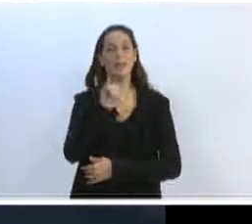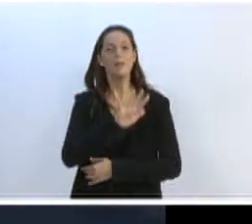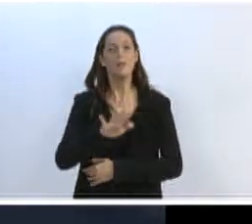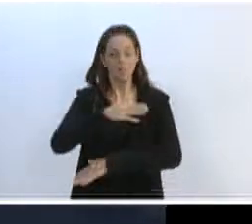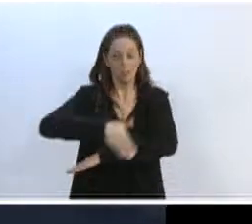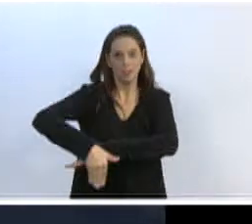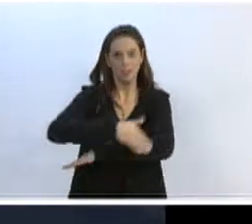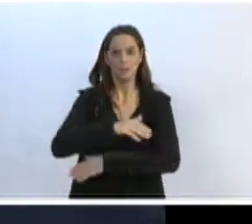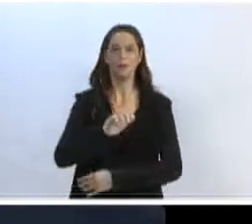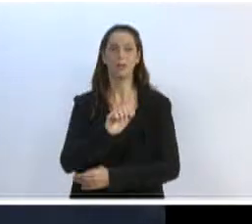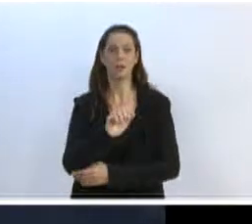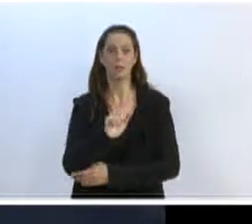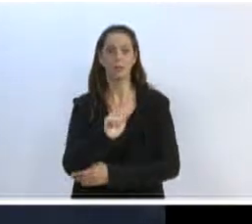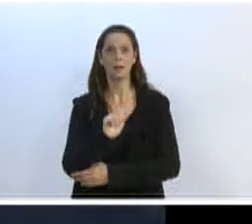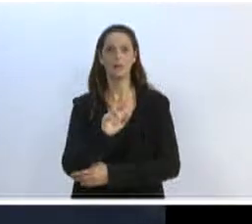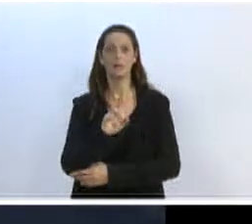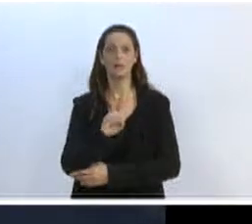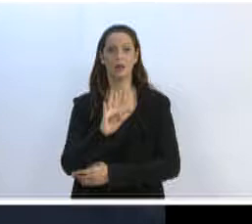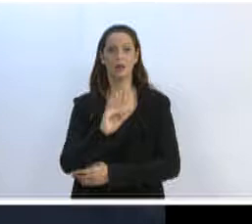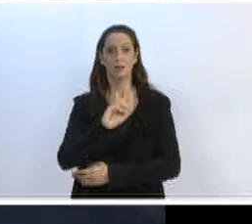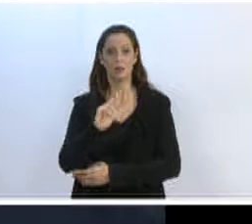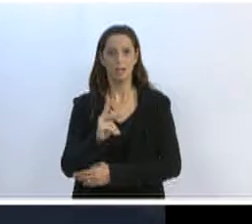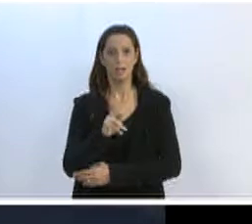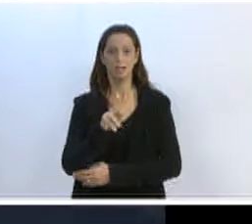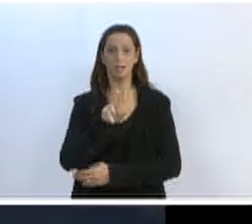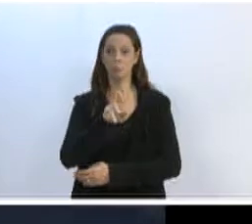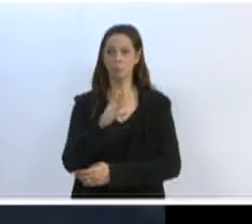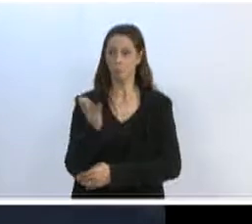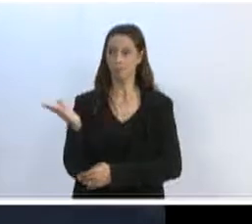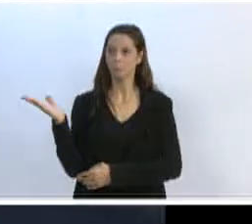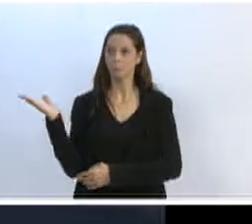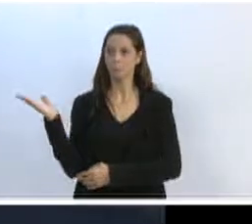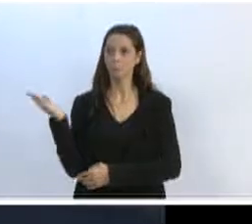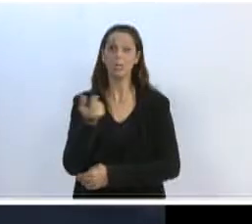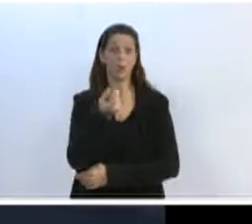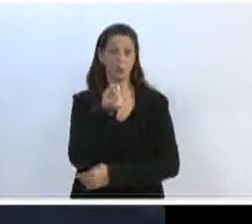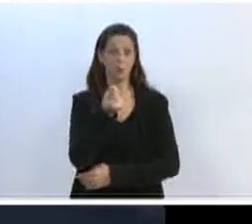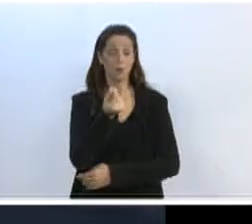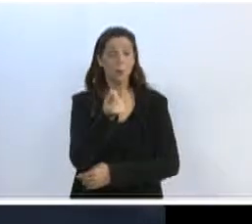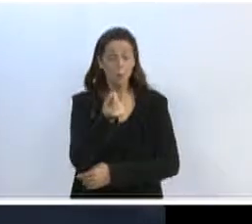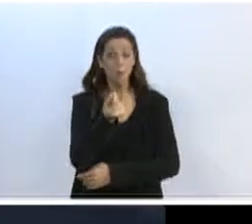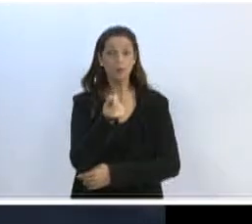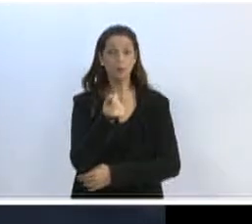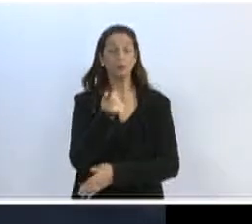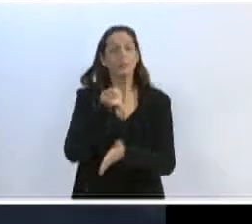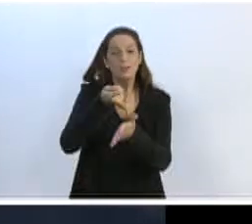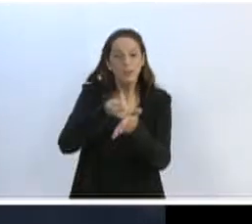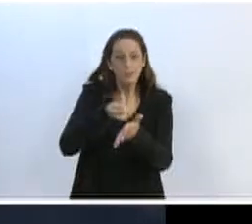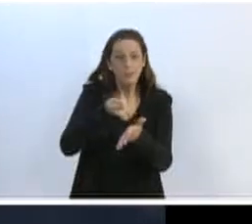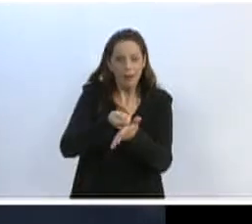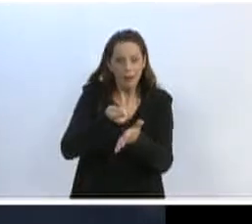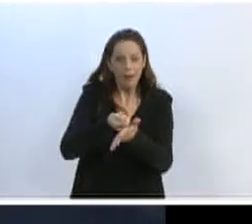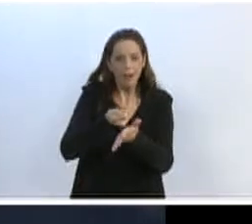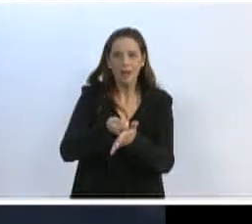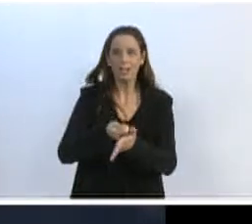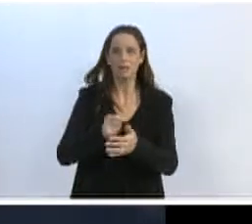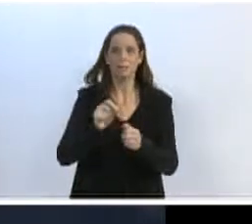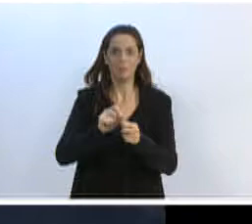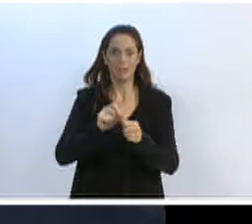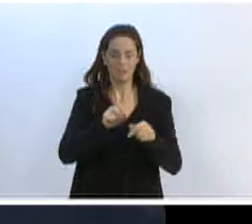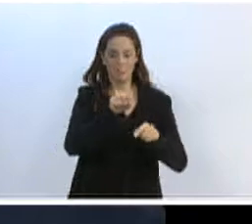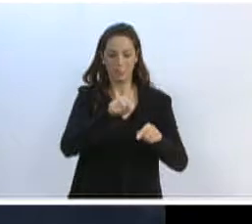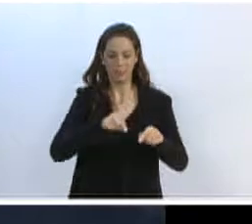mandou essa segundo ivo é o custo para implantar essas essa tartaruga ou faixas